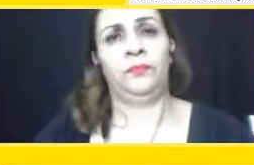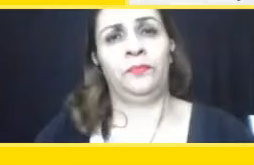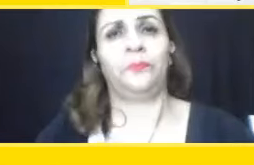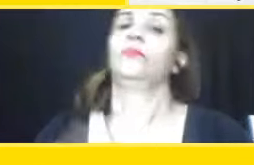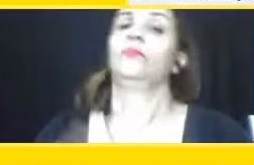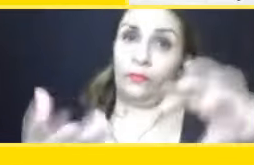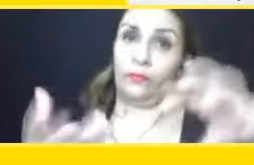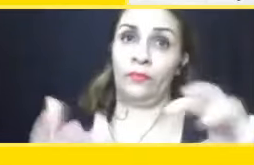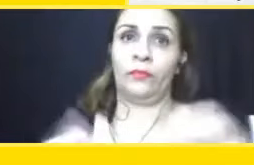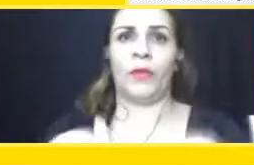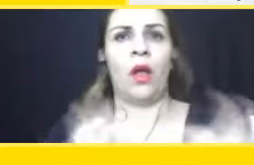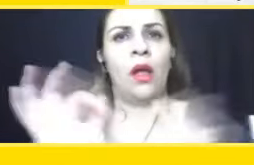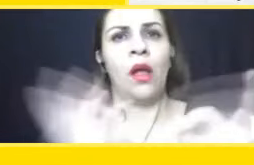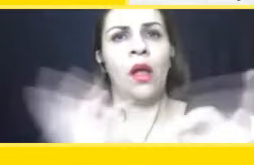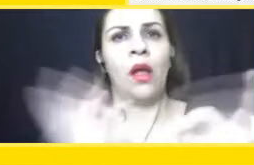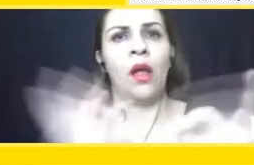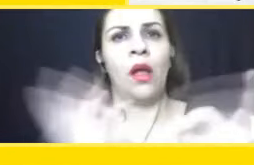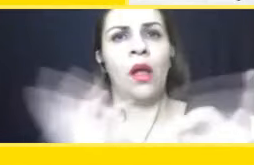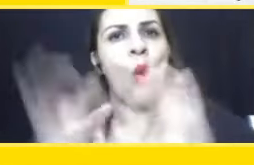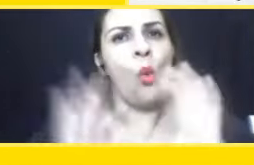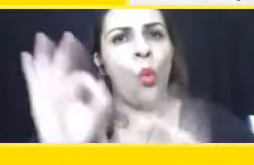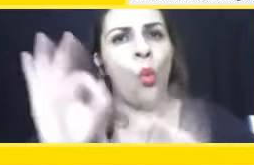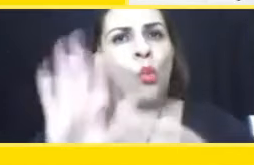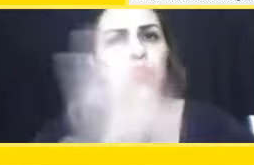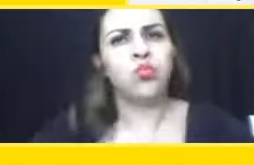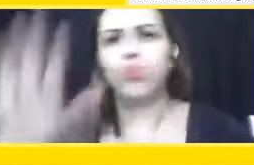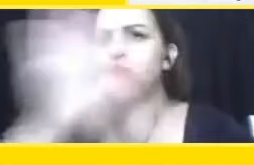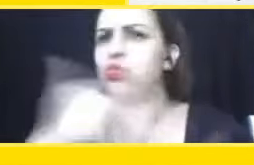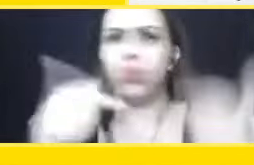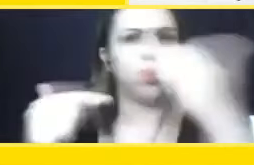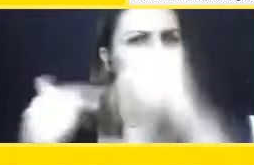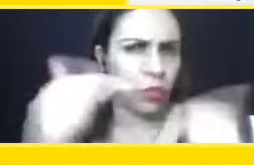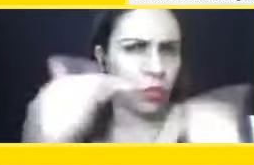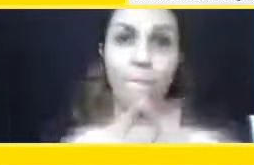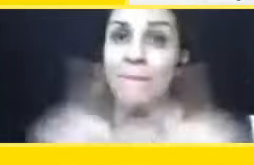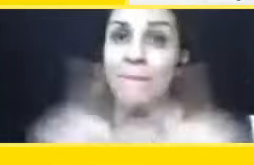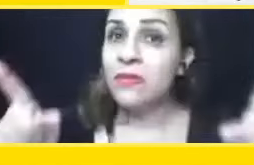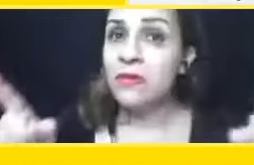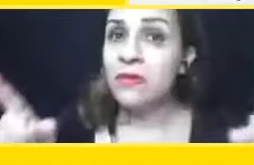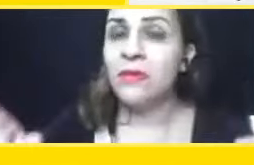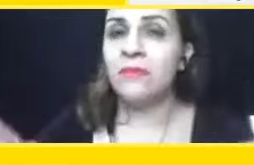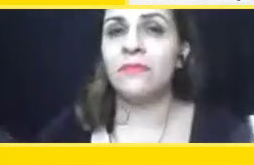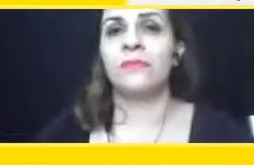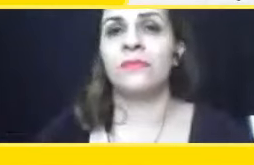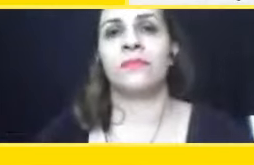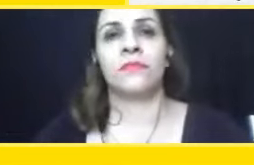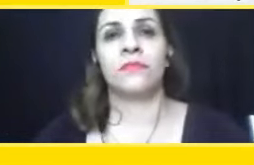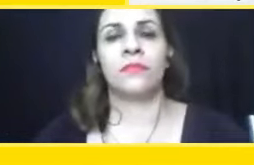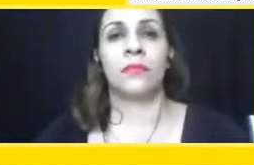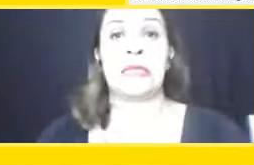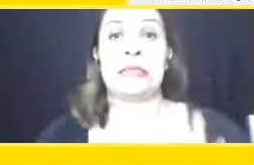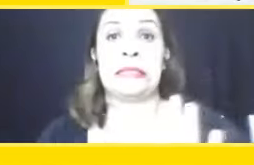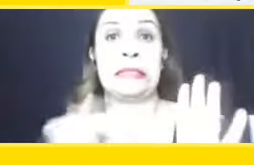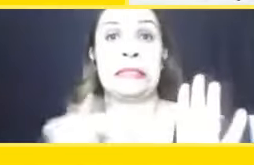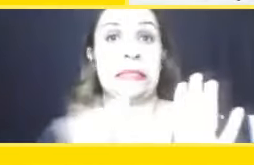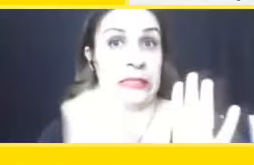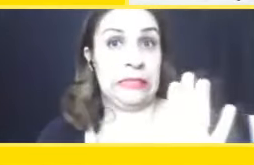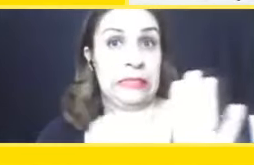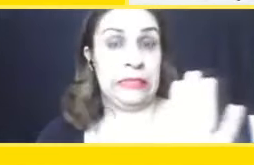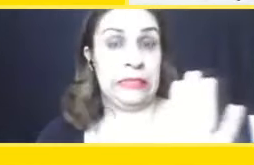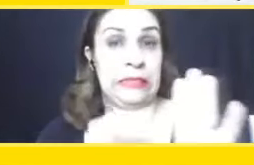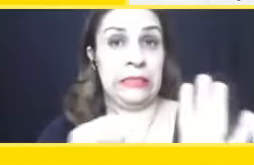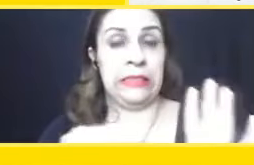fez a reforma da Previdência para todos os trabalhadores, mas ressalvou os